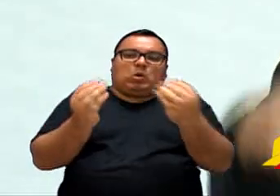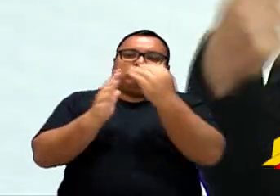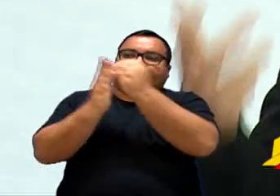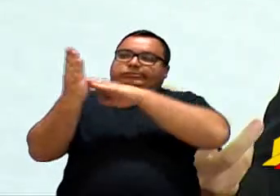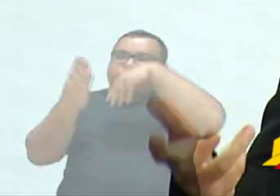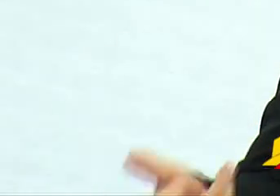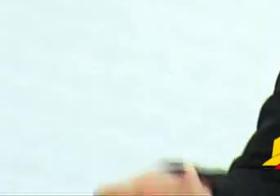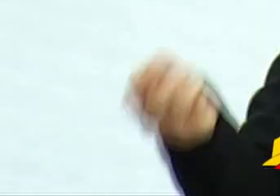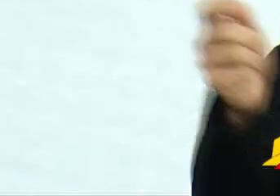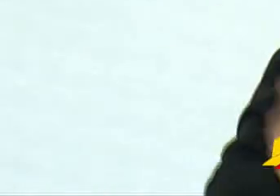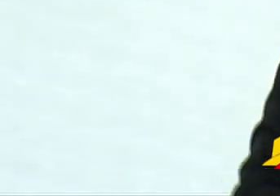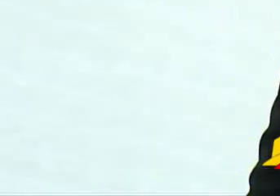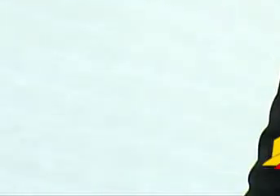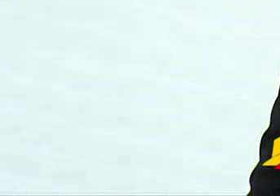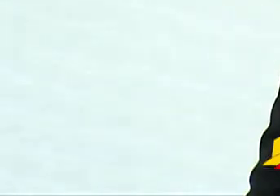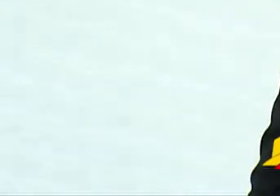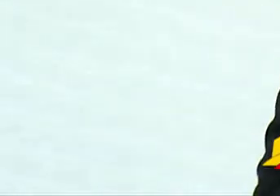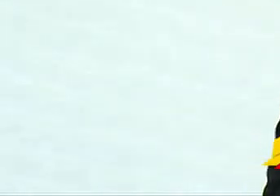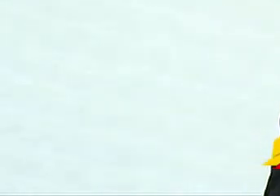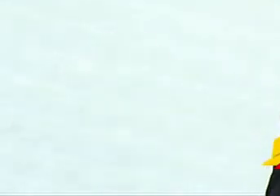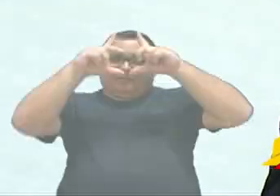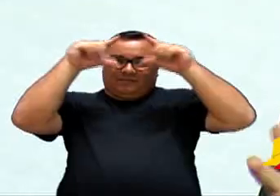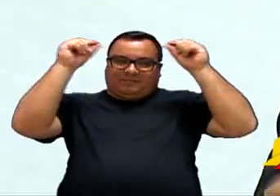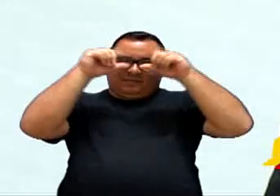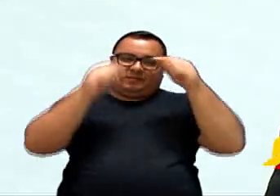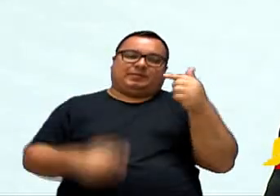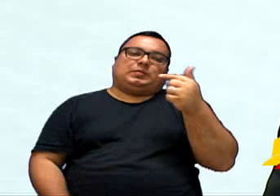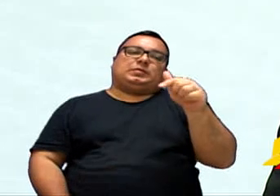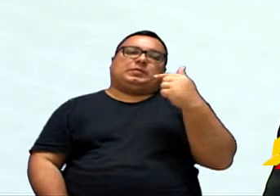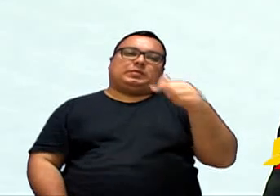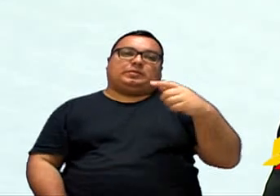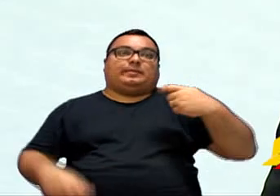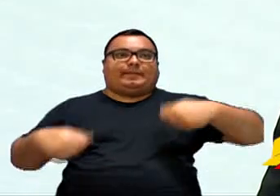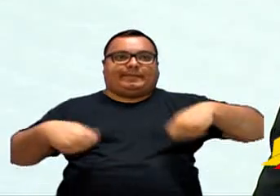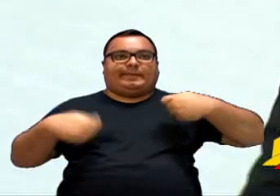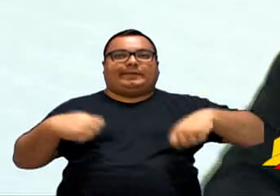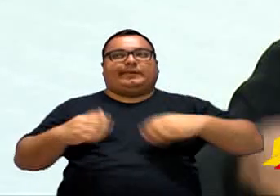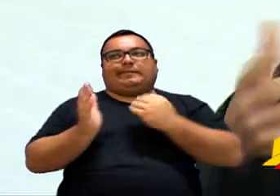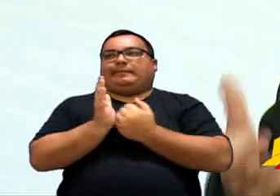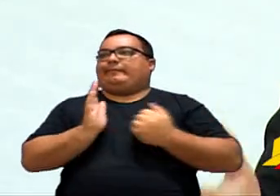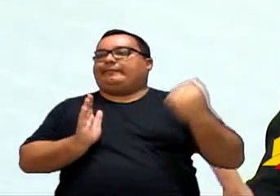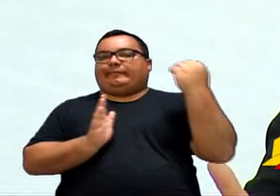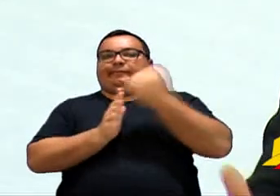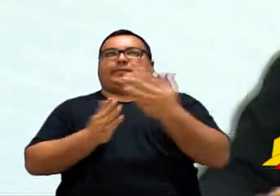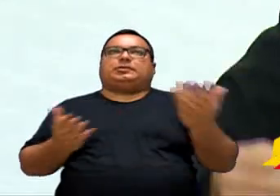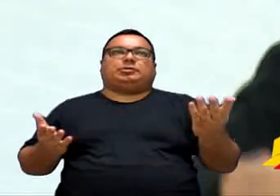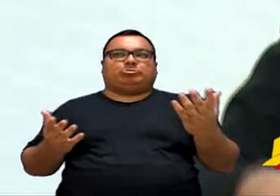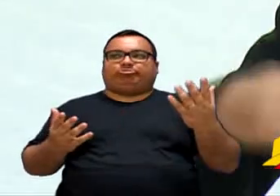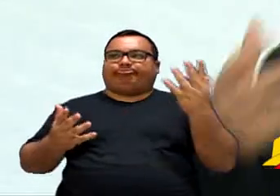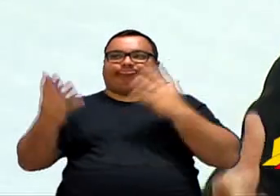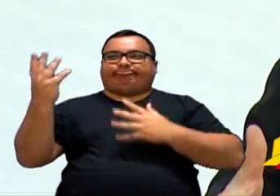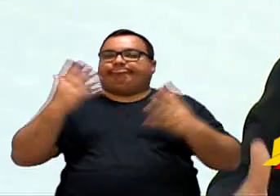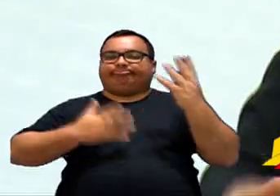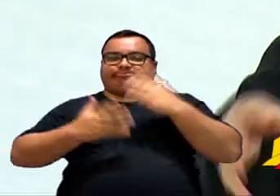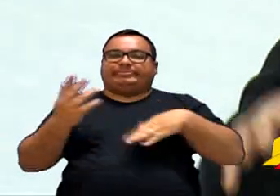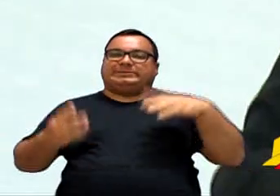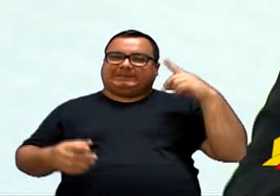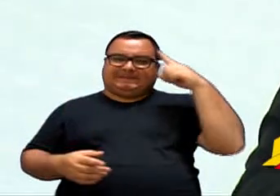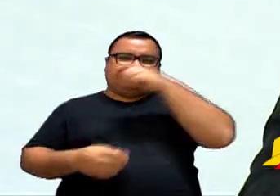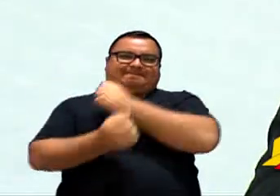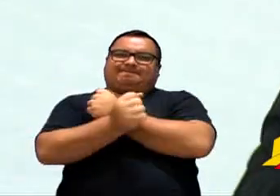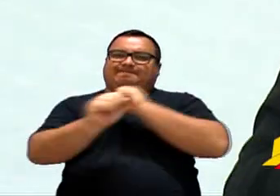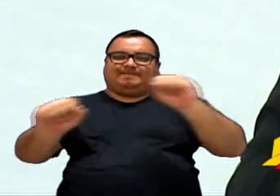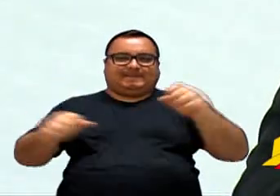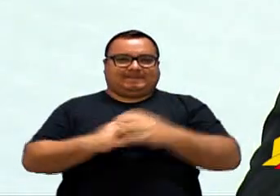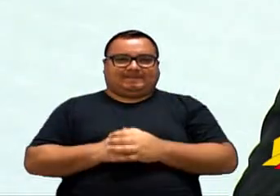para atender essas mulheres para o exame do Papa Nicolau? Então, é algo impensável, hoje não funciona. A